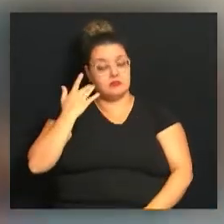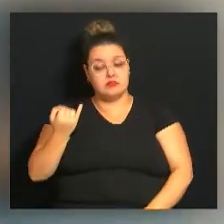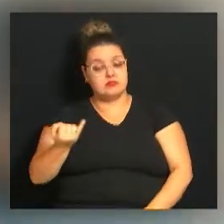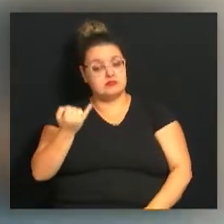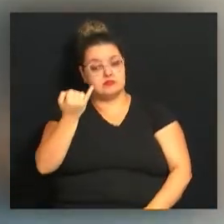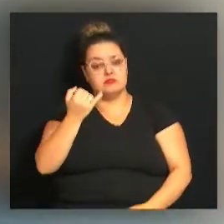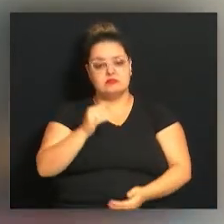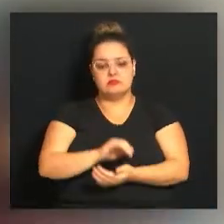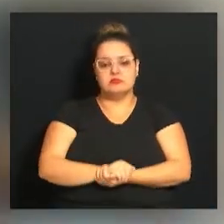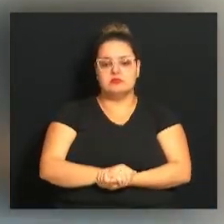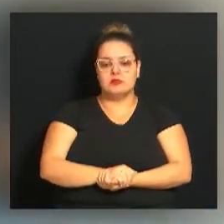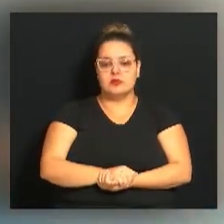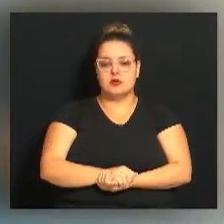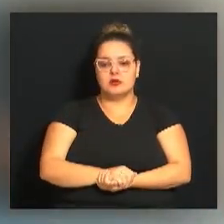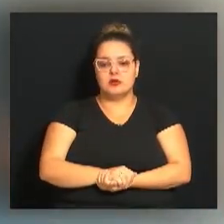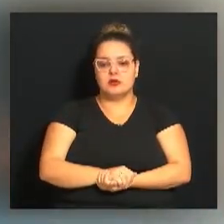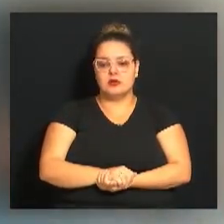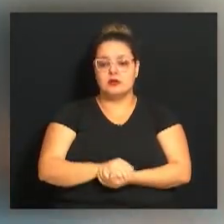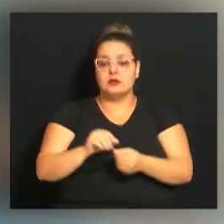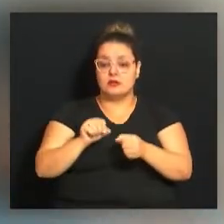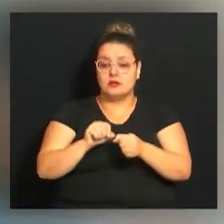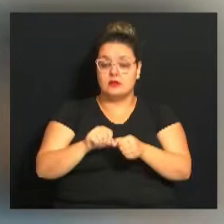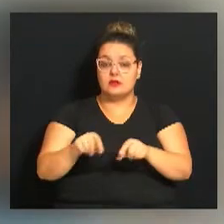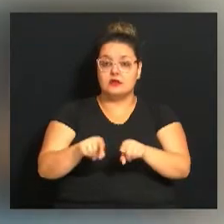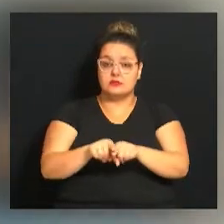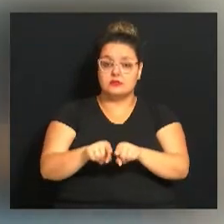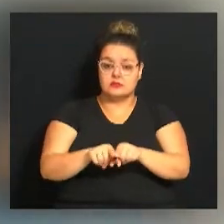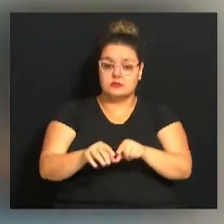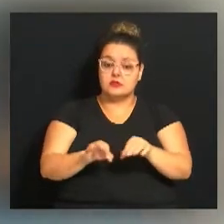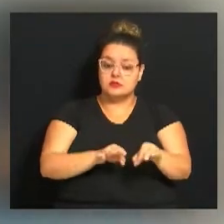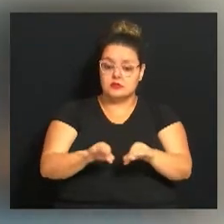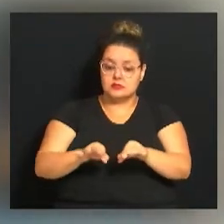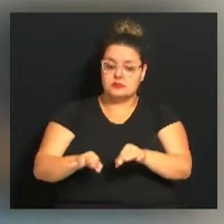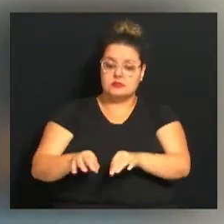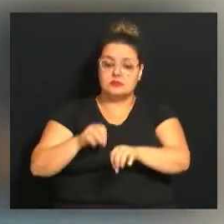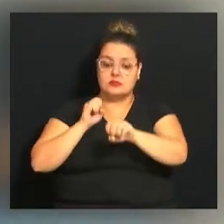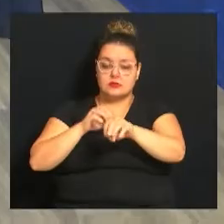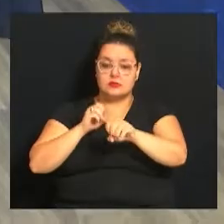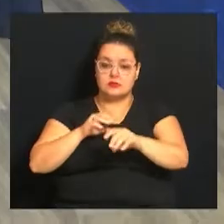é necessário que se faça esse processo de educação ambiental.